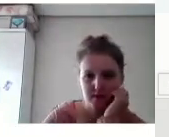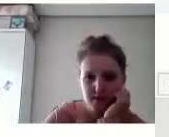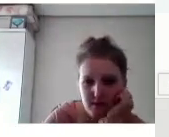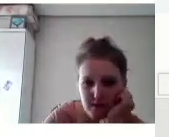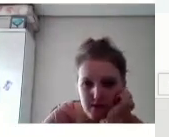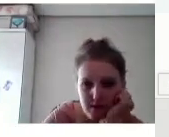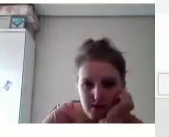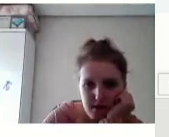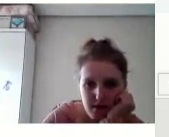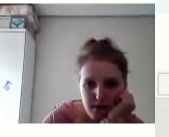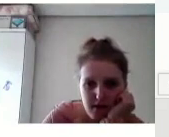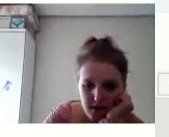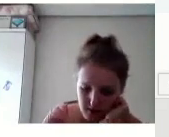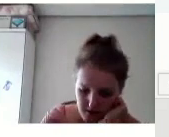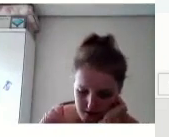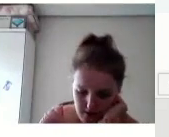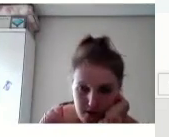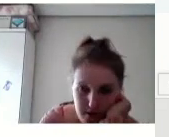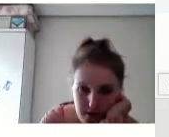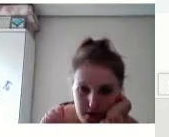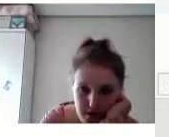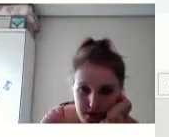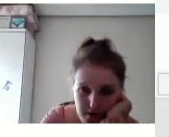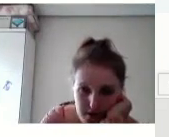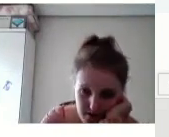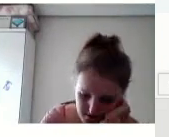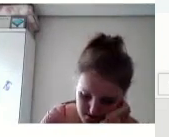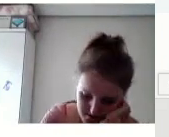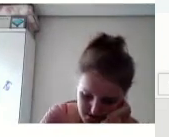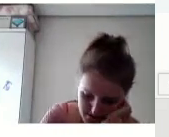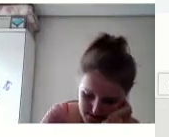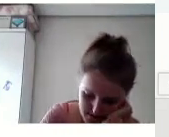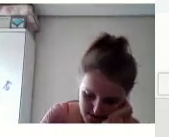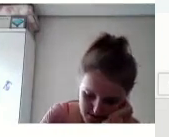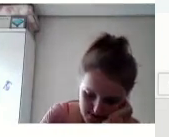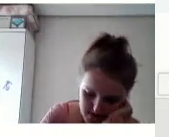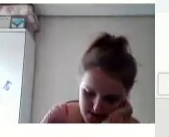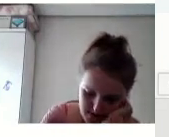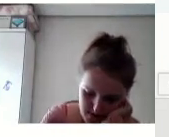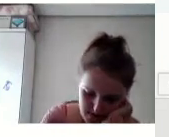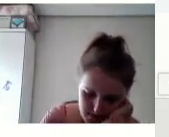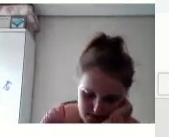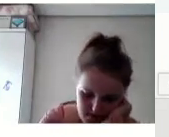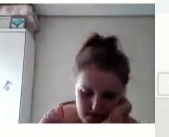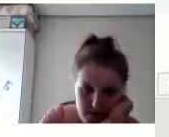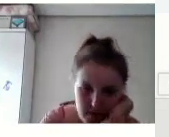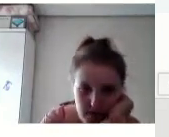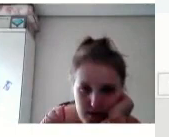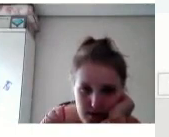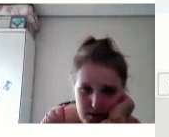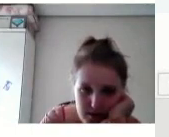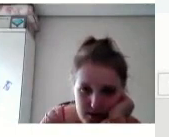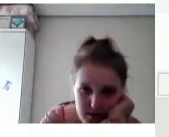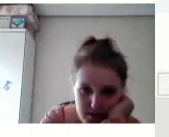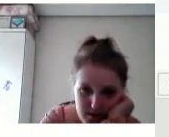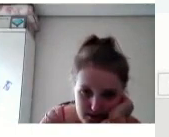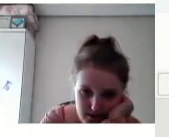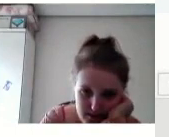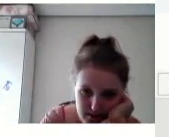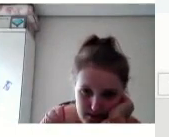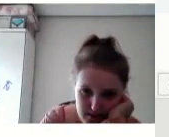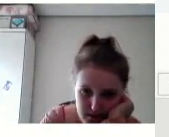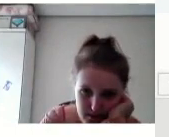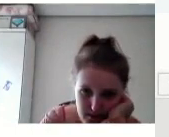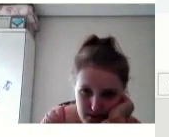campo independente j, onde o j vai de 1 até n, onde eu tenho n maiúsculo campos, né? Eu vou ter uma equação de